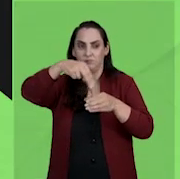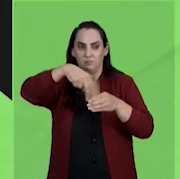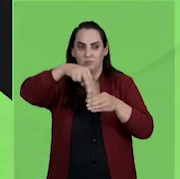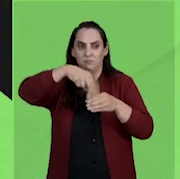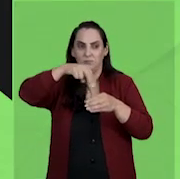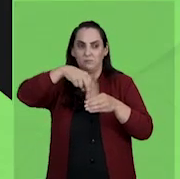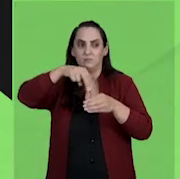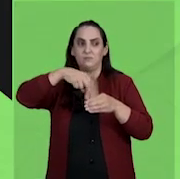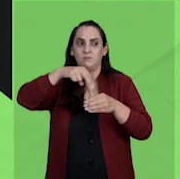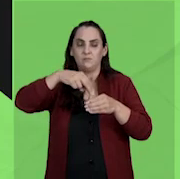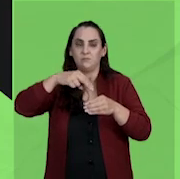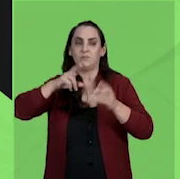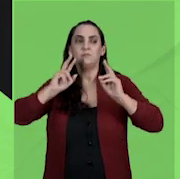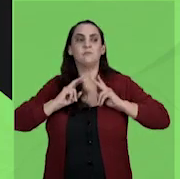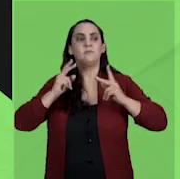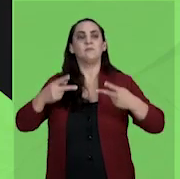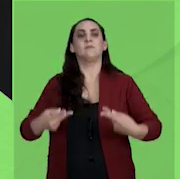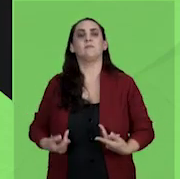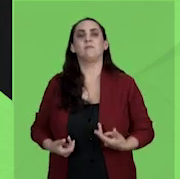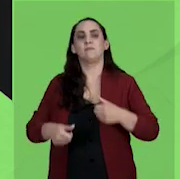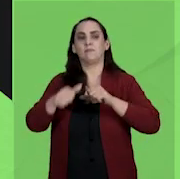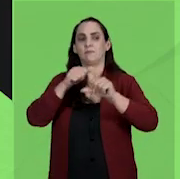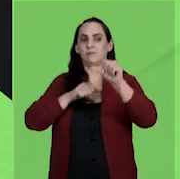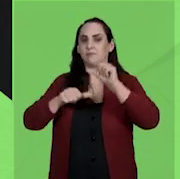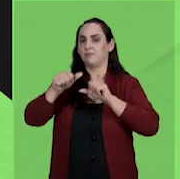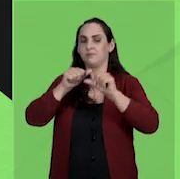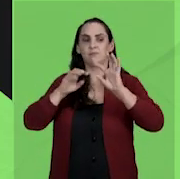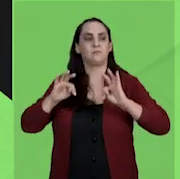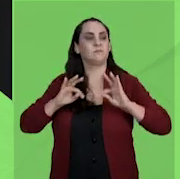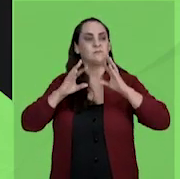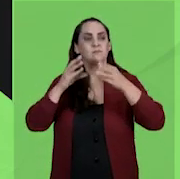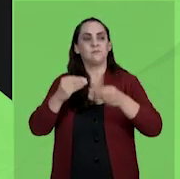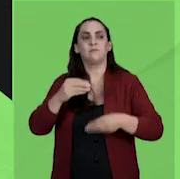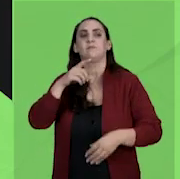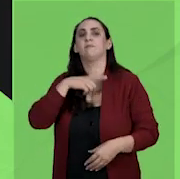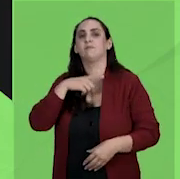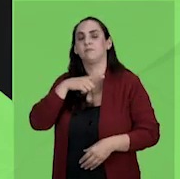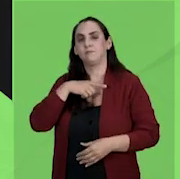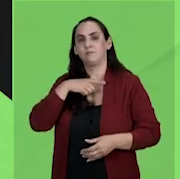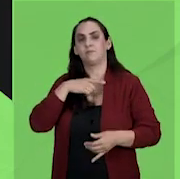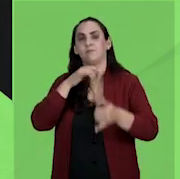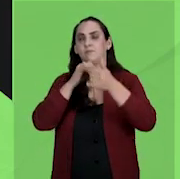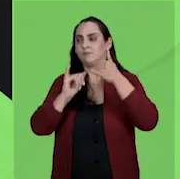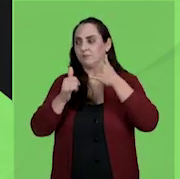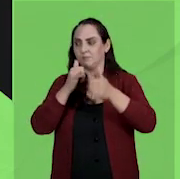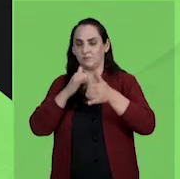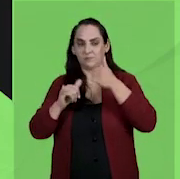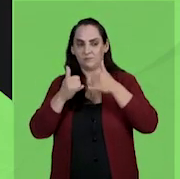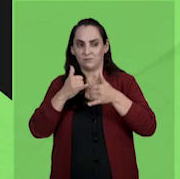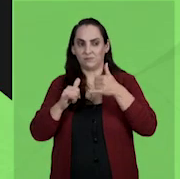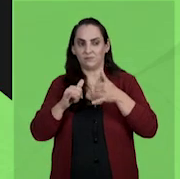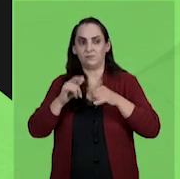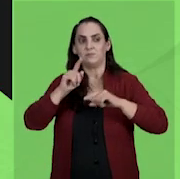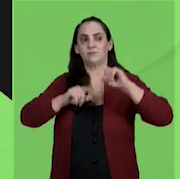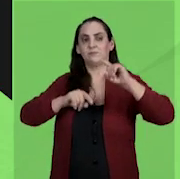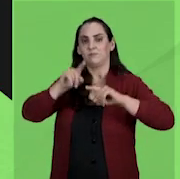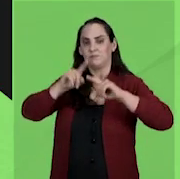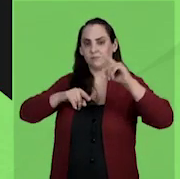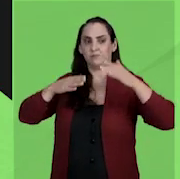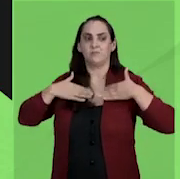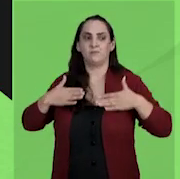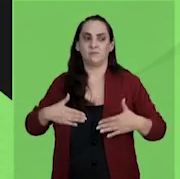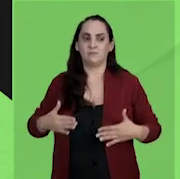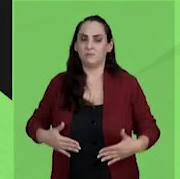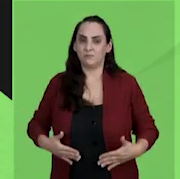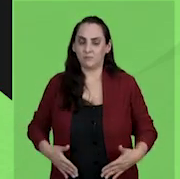que os seres humanos transformam os recursos obtidos do meio em energia e matéria-prima para o corpo. Portanto,